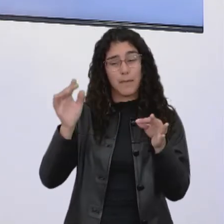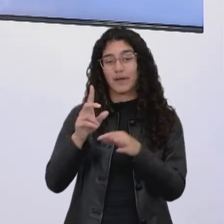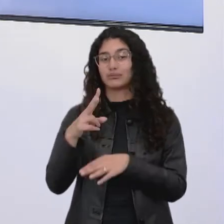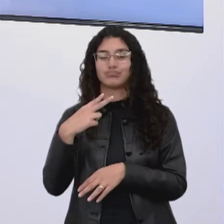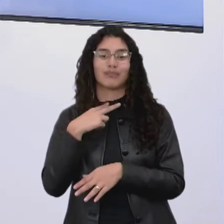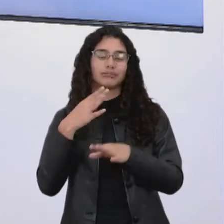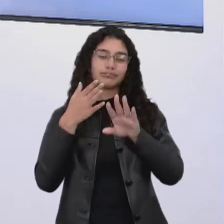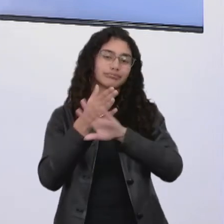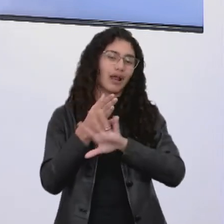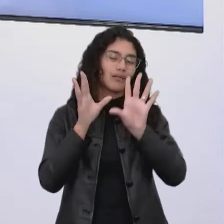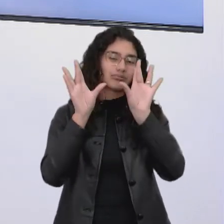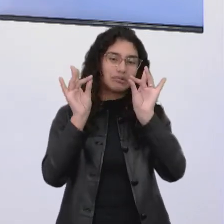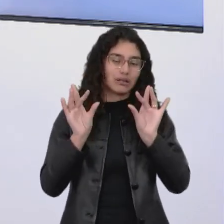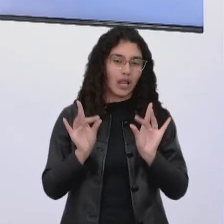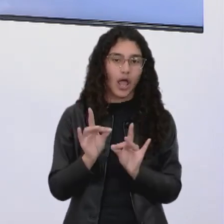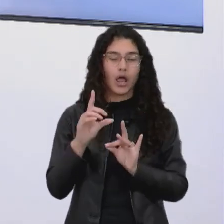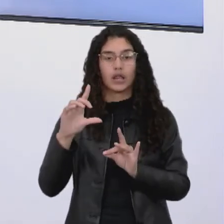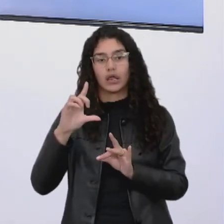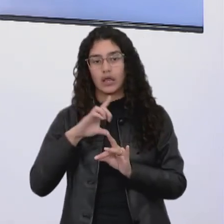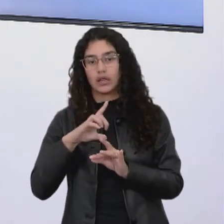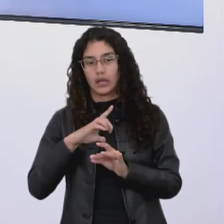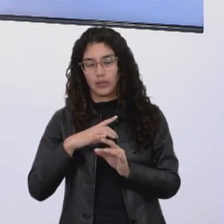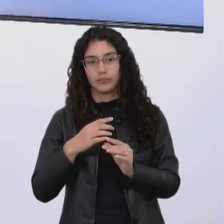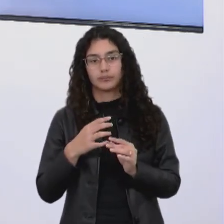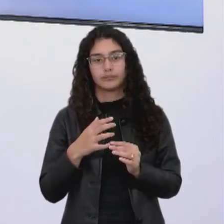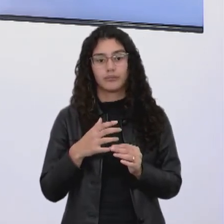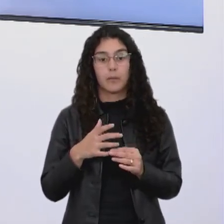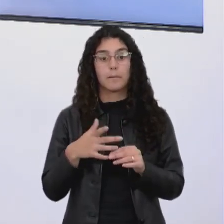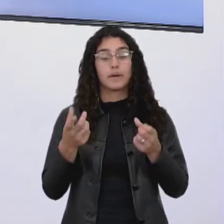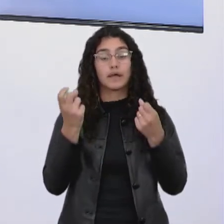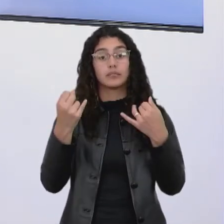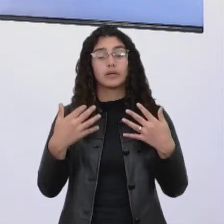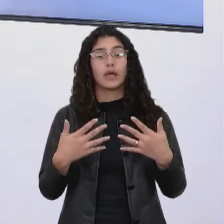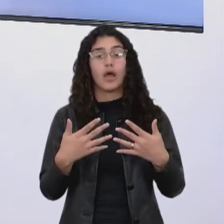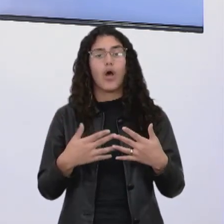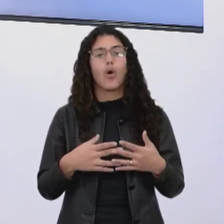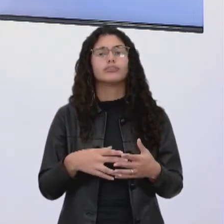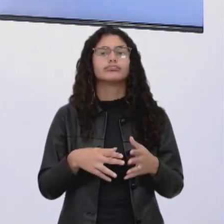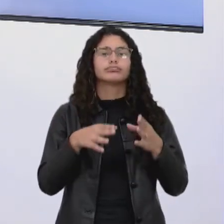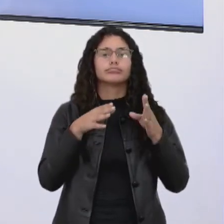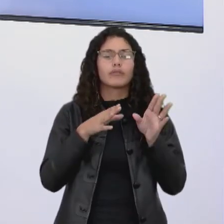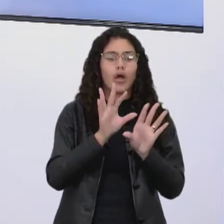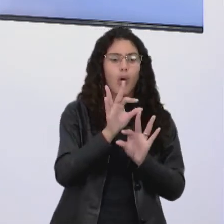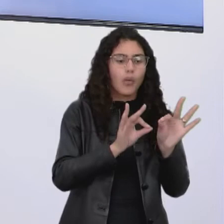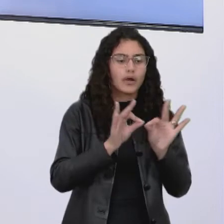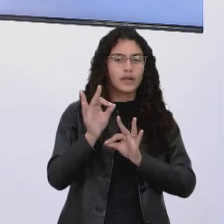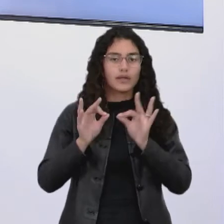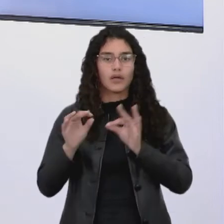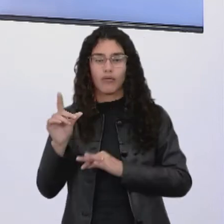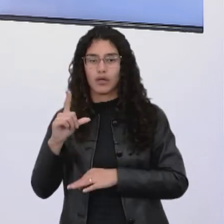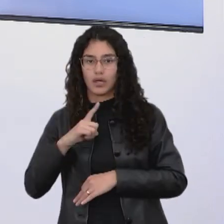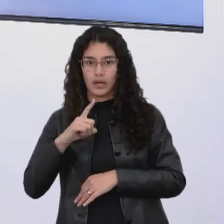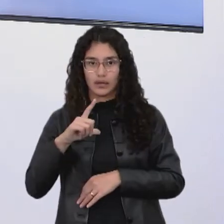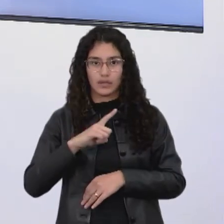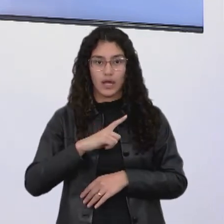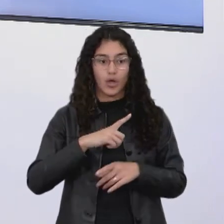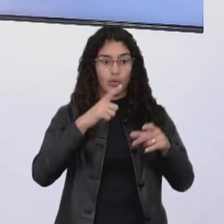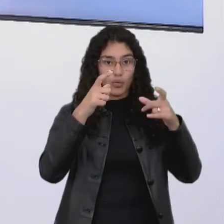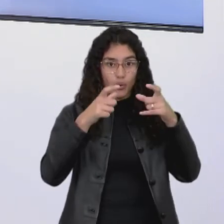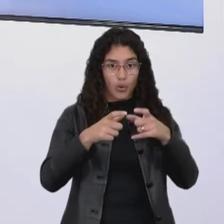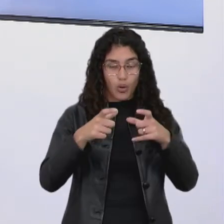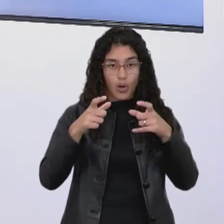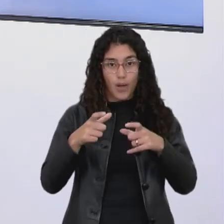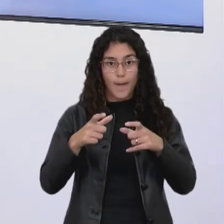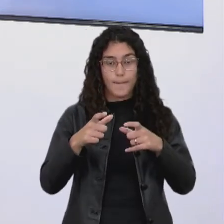não vai entrar nesses detalhes específicos da implementação. Mas vamos dizer, esse conselho, né, essa organização que existem nas localidades